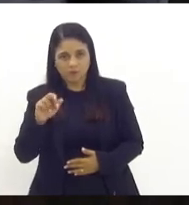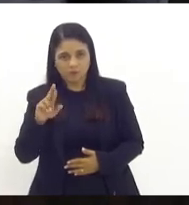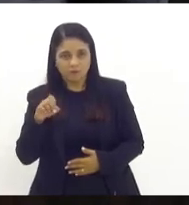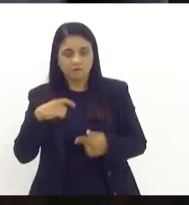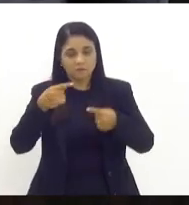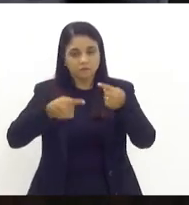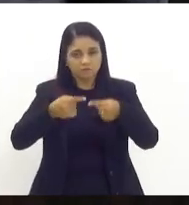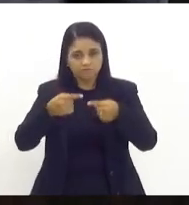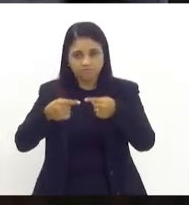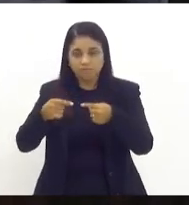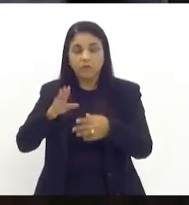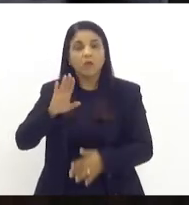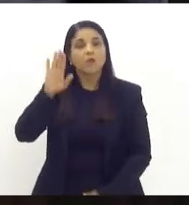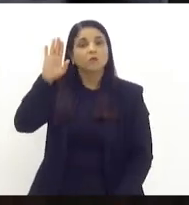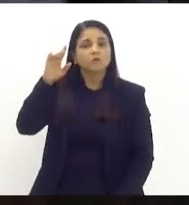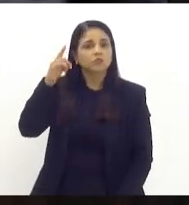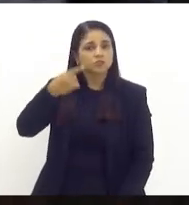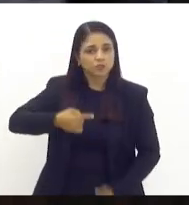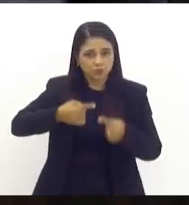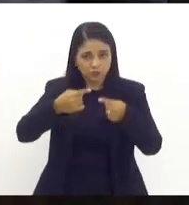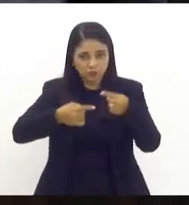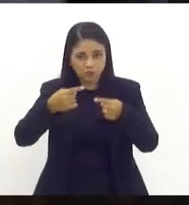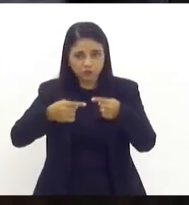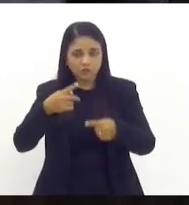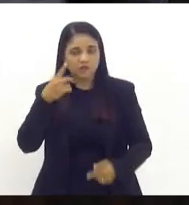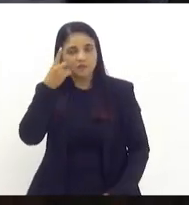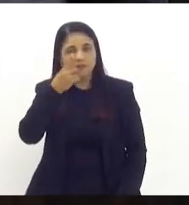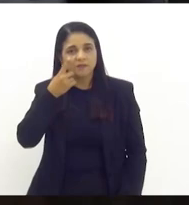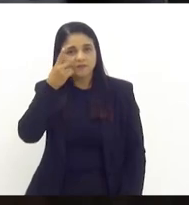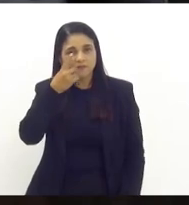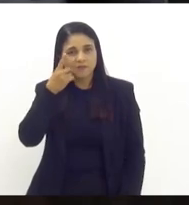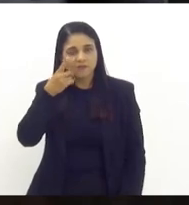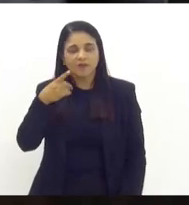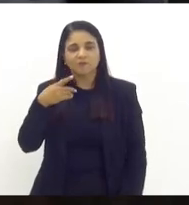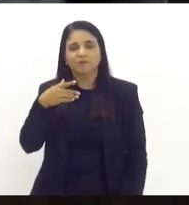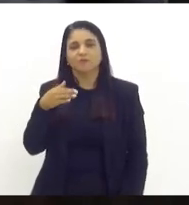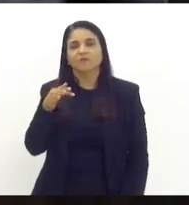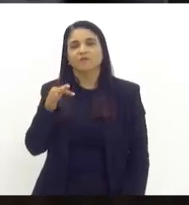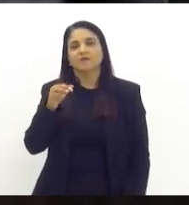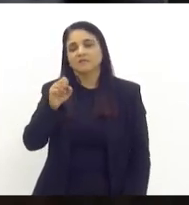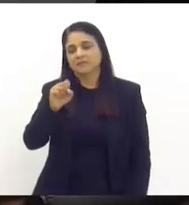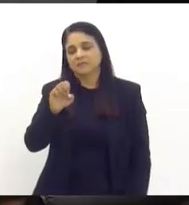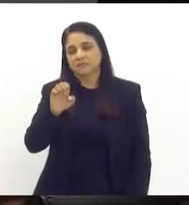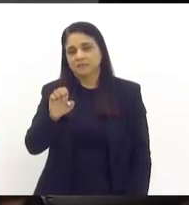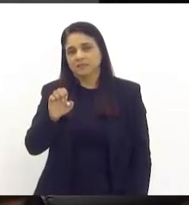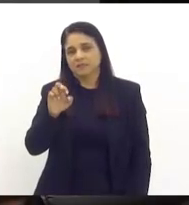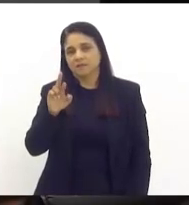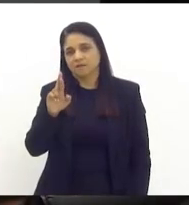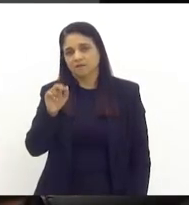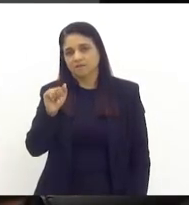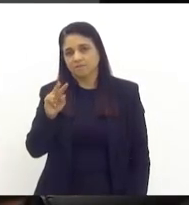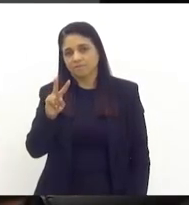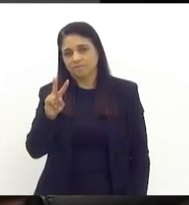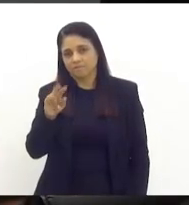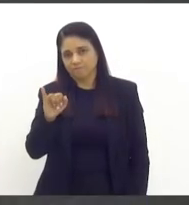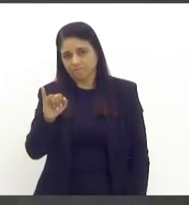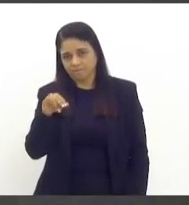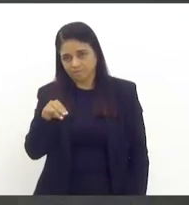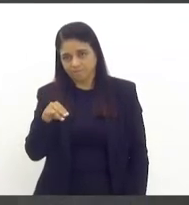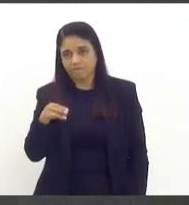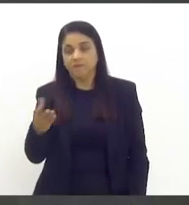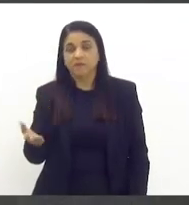para gente Para discutir nosso nome autor Deputado Serafim senhor presidente